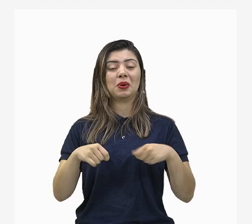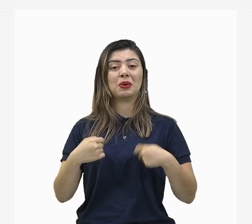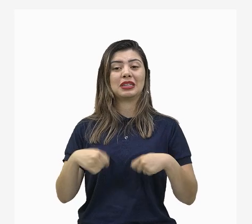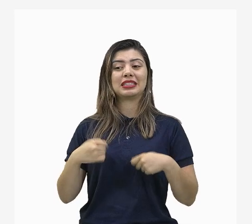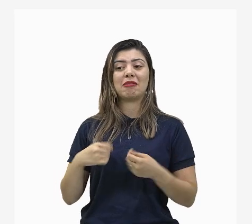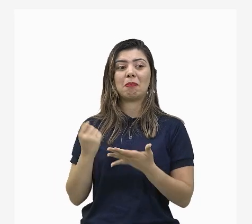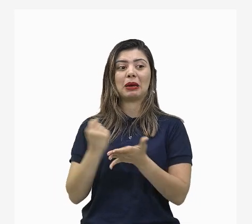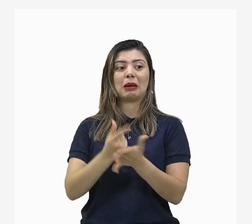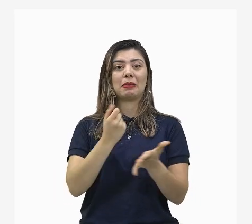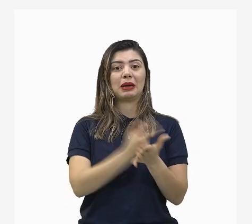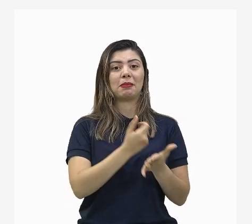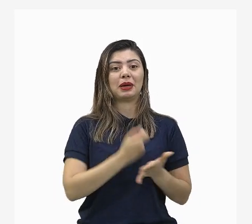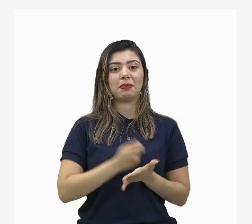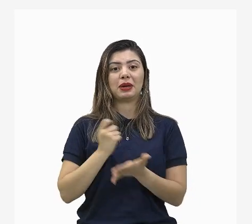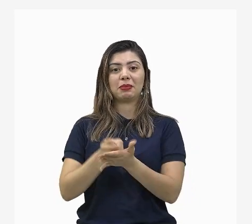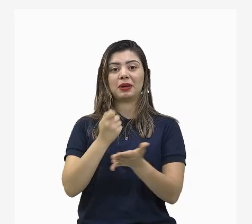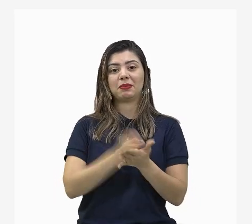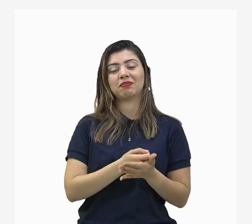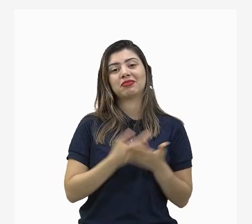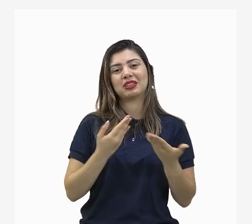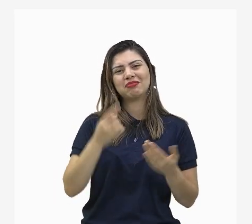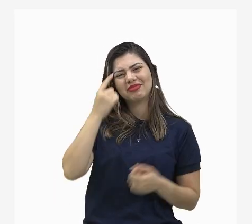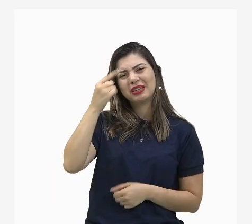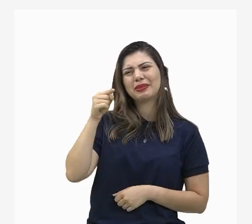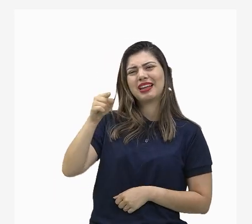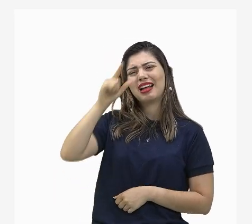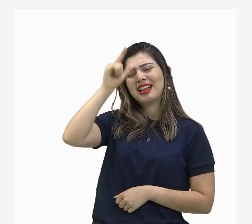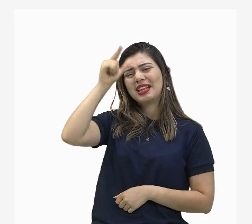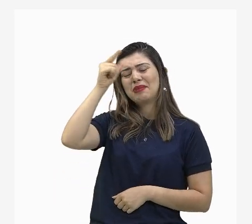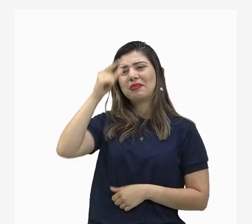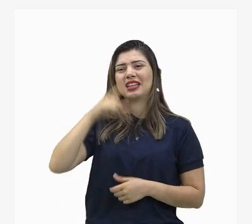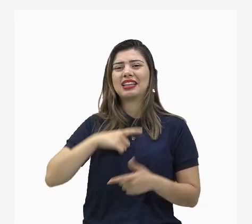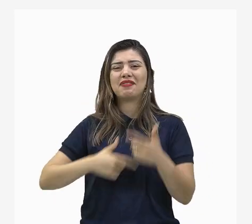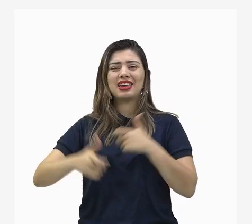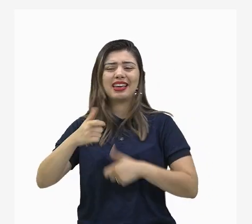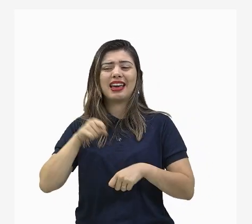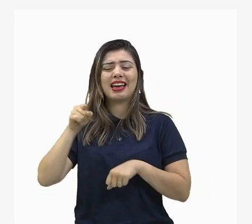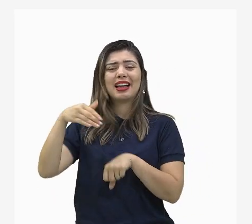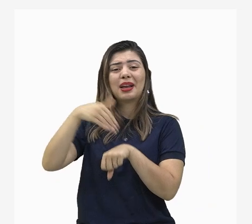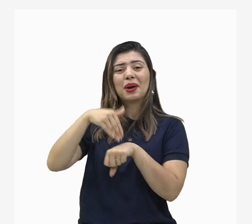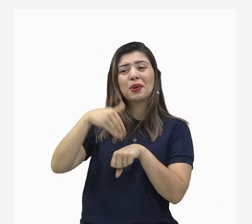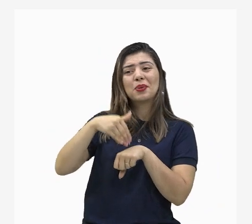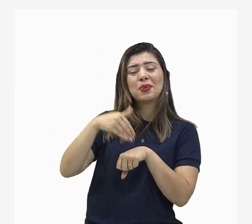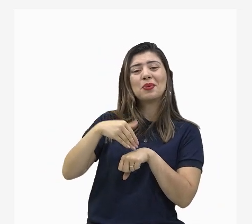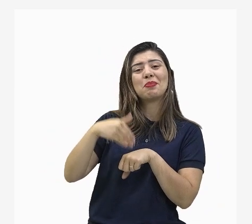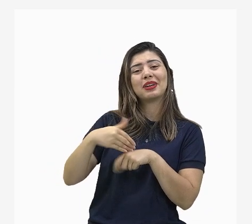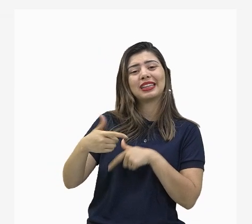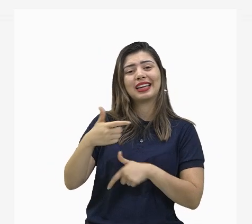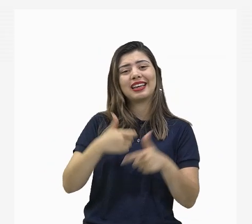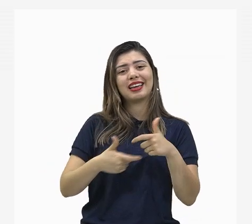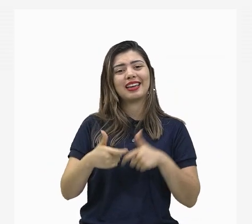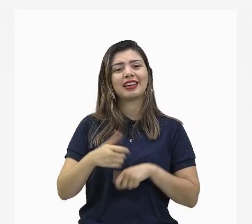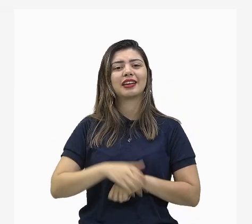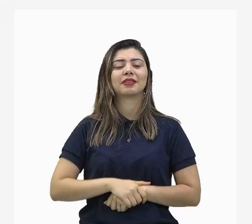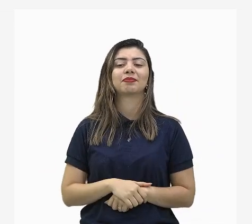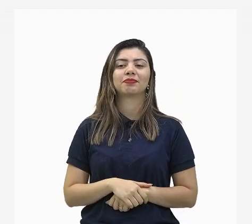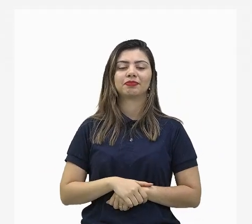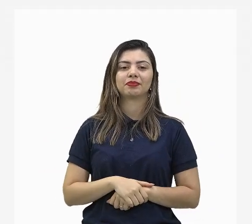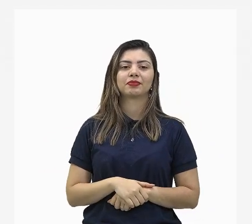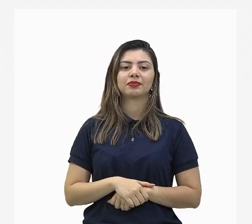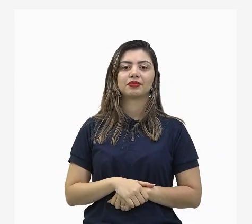reparações, tá? Hiperinflação porque a Alemanha ficou destruída, foi culpada pela guerra, não é mesmo? Temos também aí,